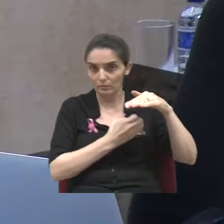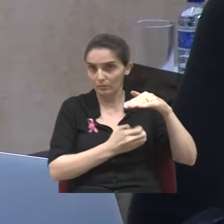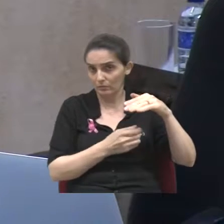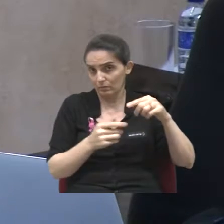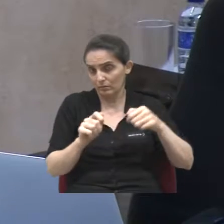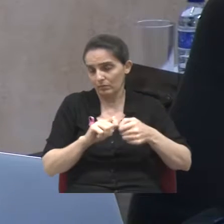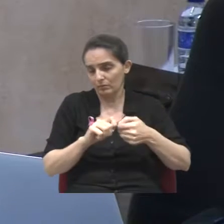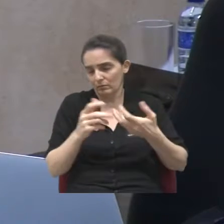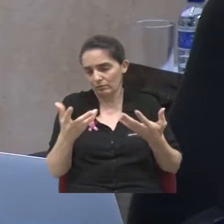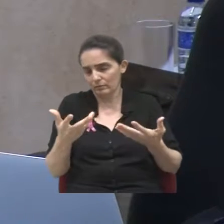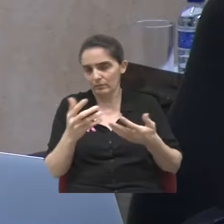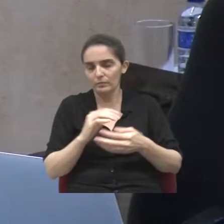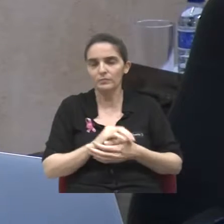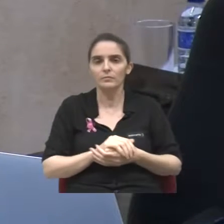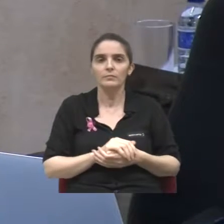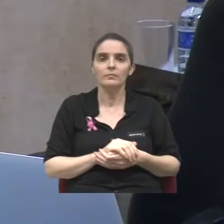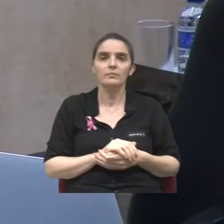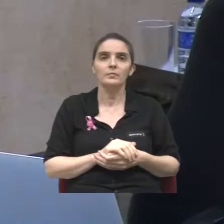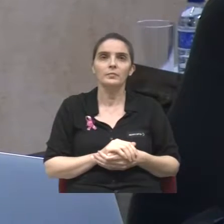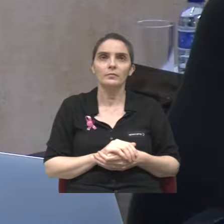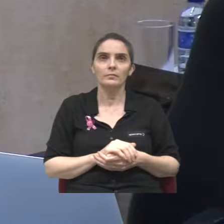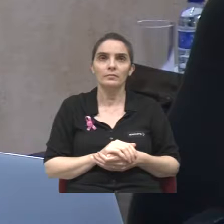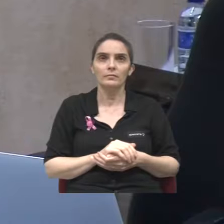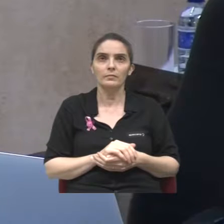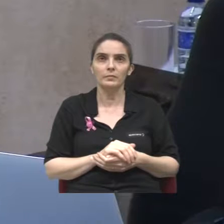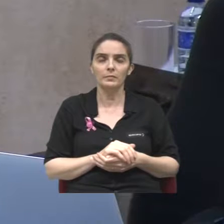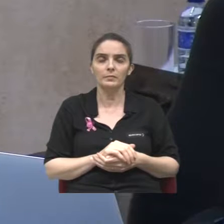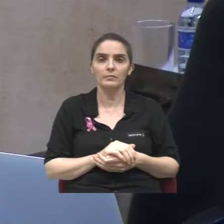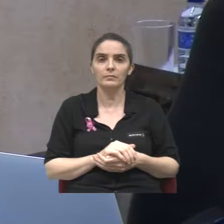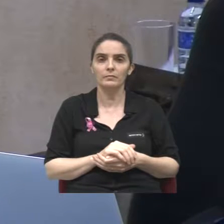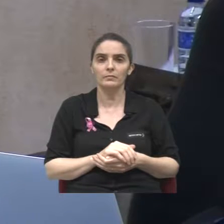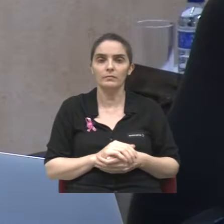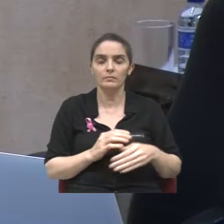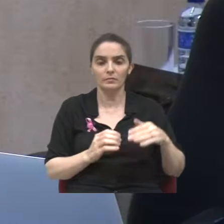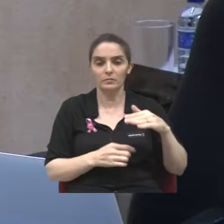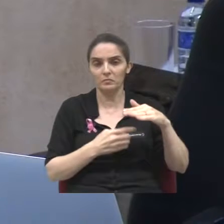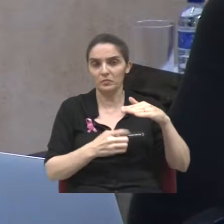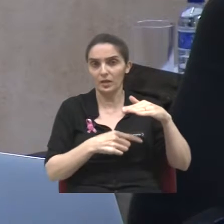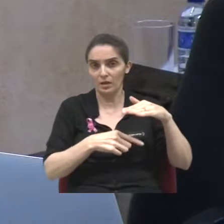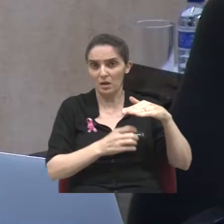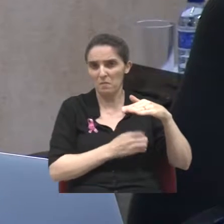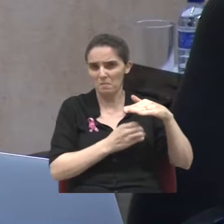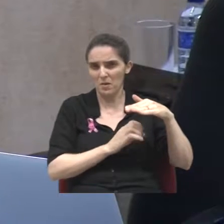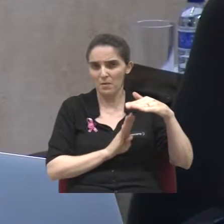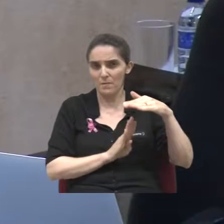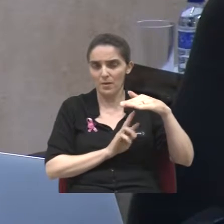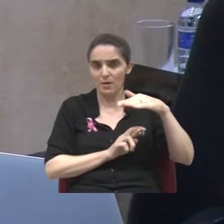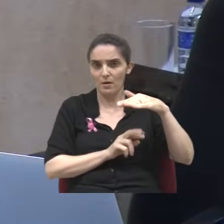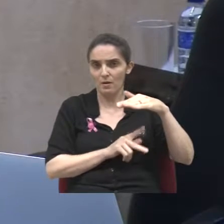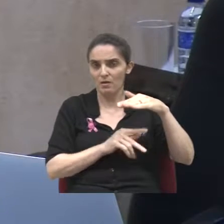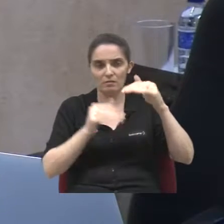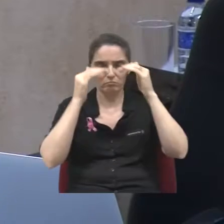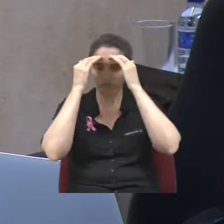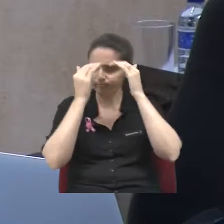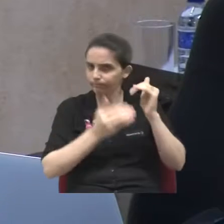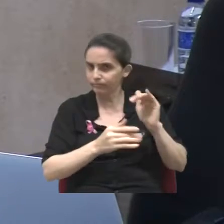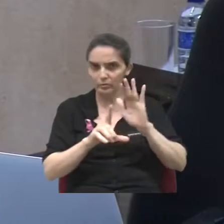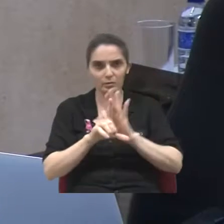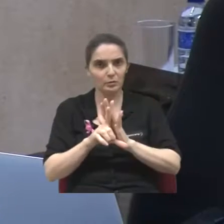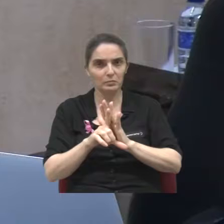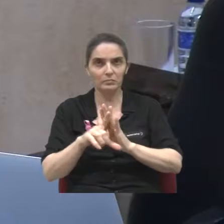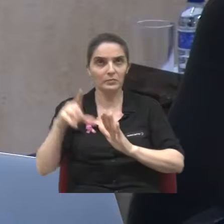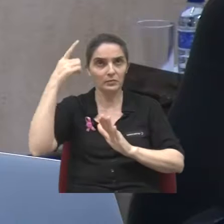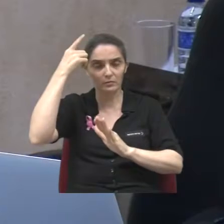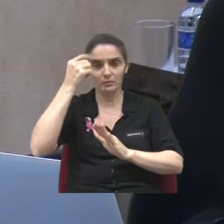posiciona frente aos munícipes, frente às leis, frente a esta municipalidade. Vereador Anderson, o senhor foi muito feliz